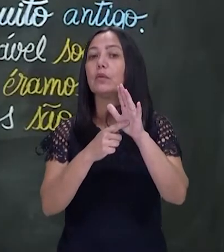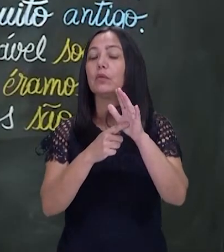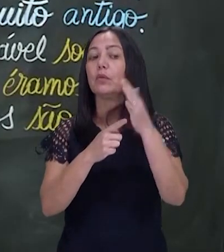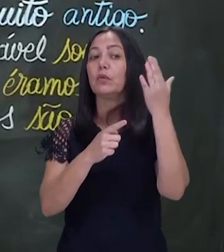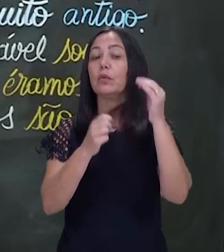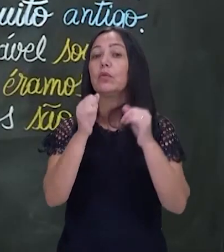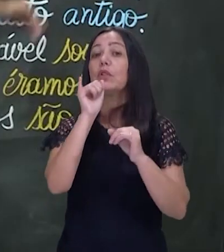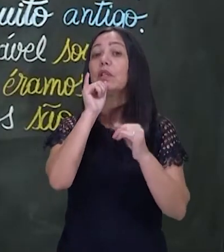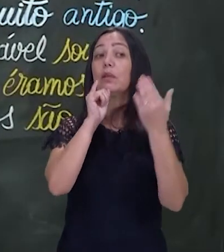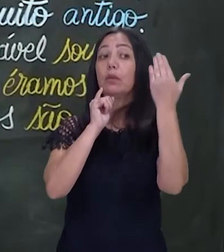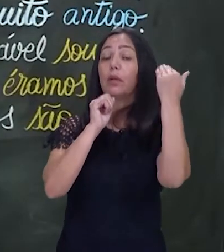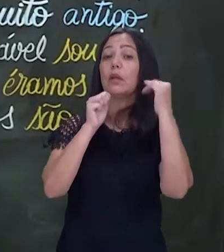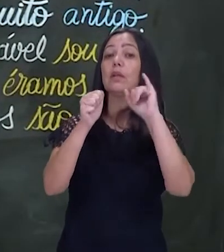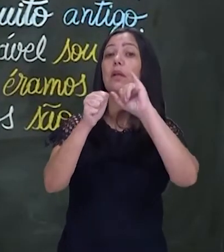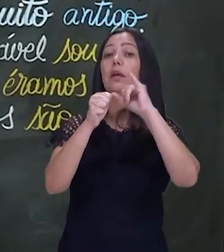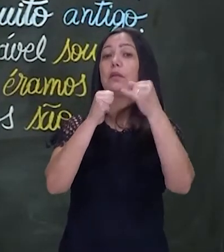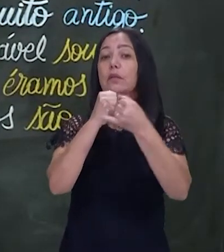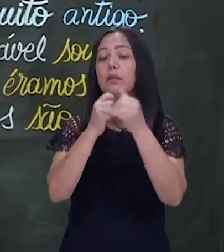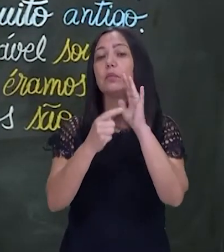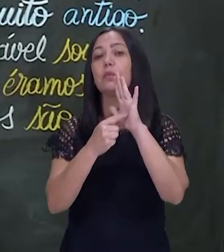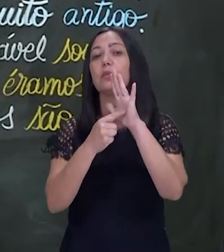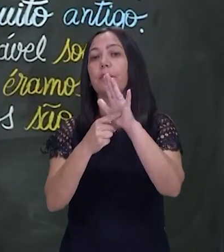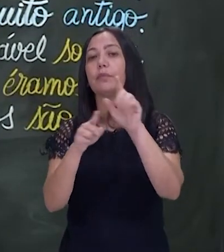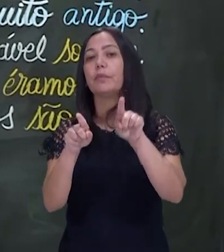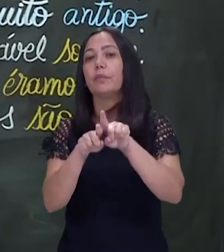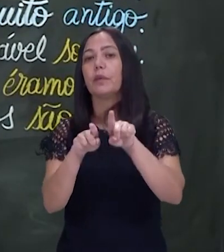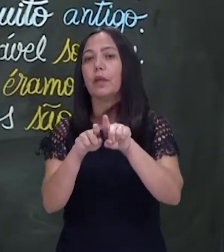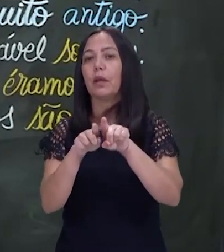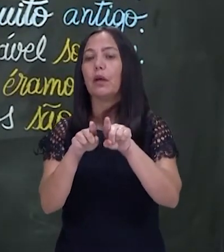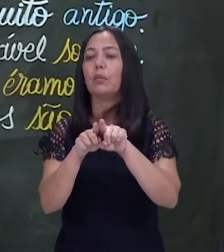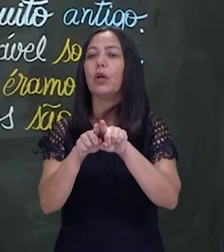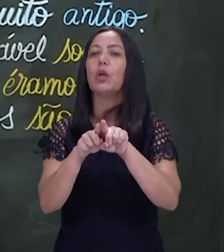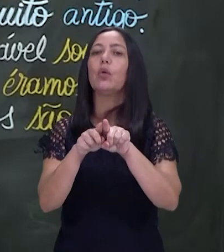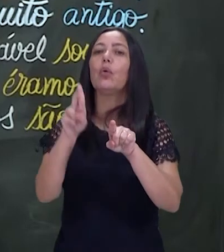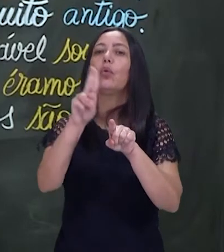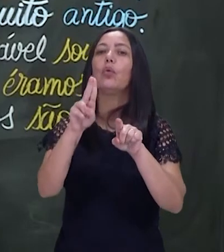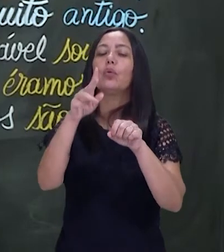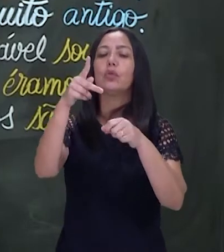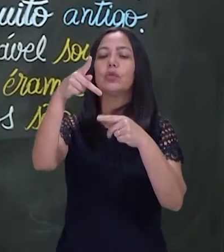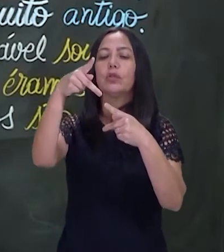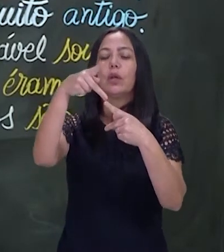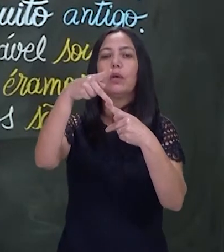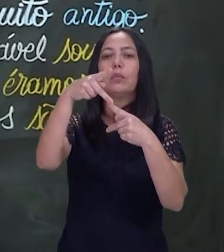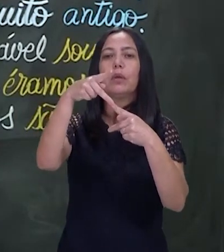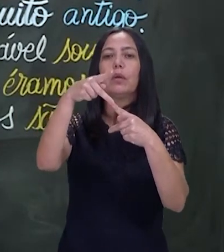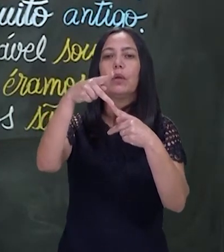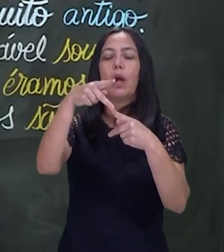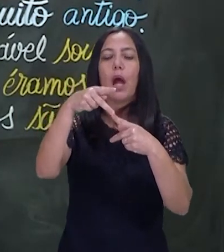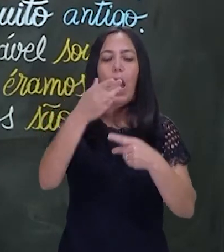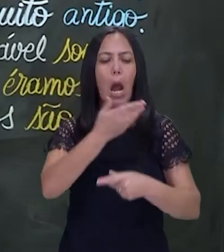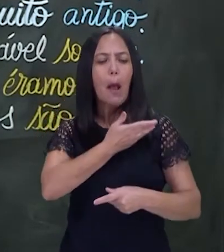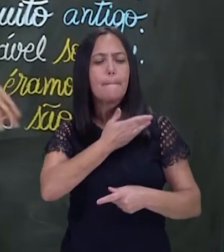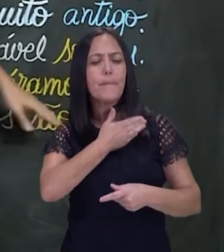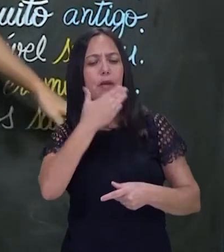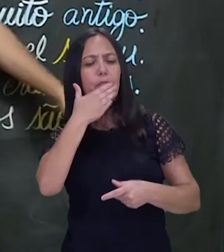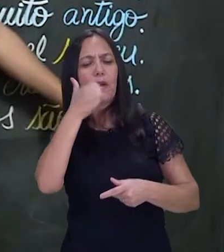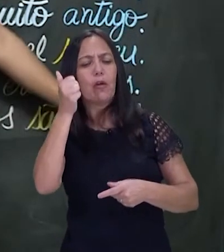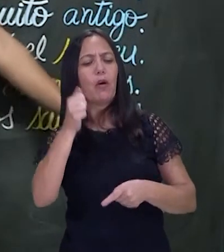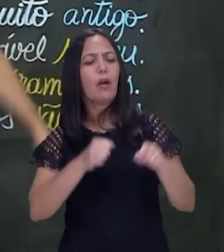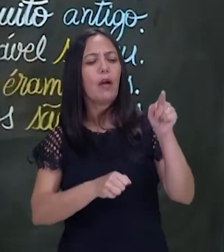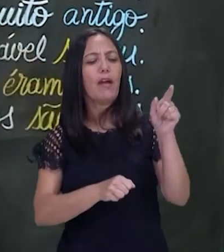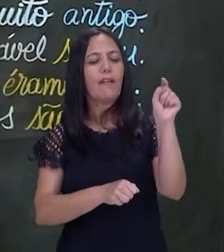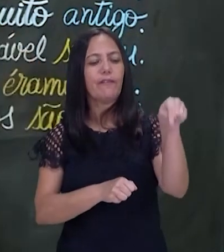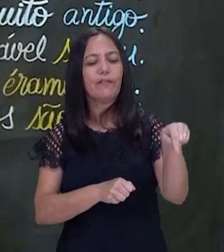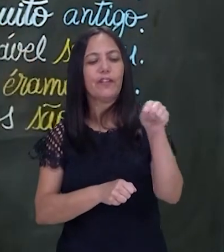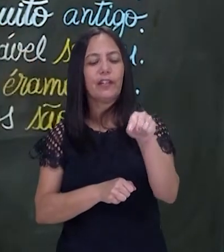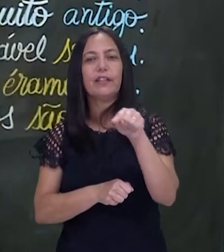exemplos anteriores. Observe embaixo também mais um uso com o pronome, ó. Meus melhores amigos são vocês.